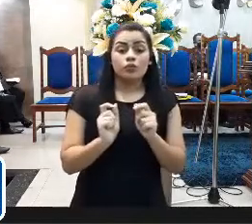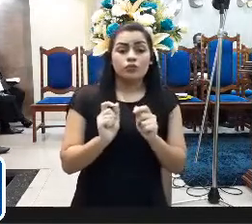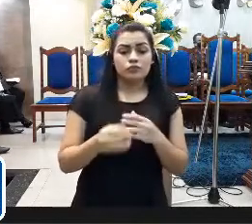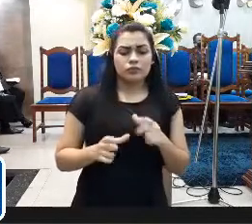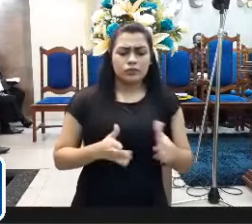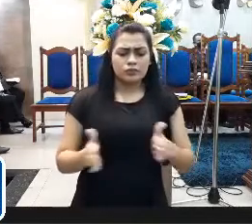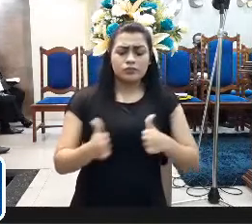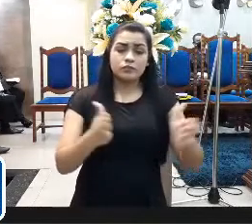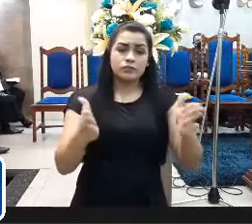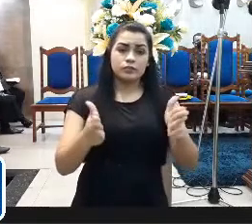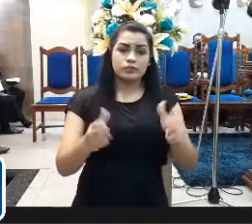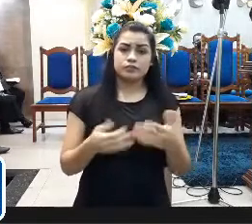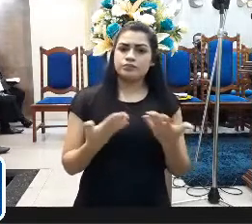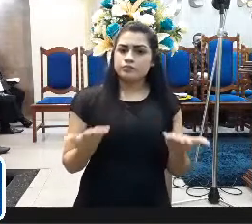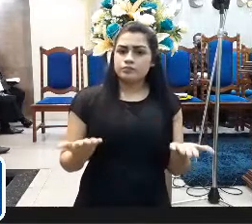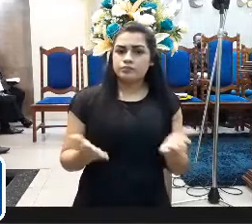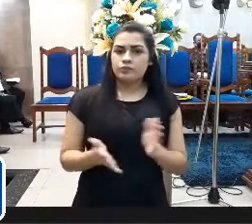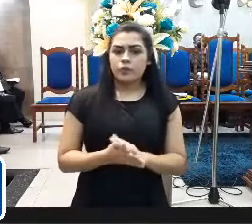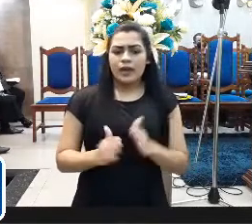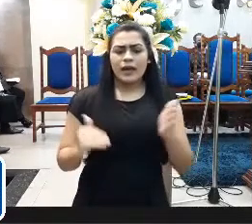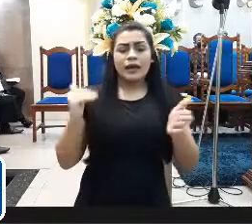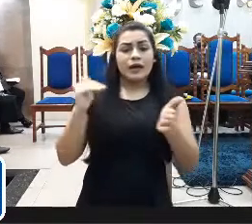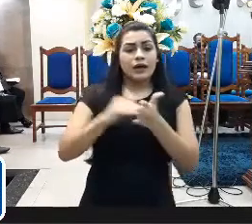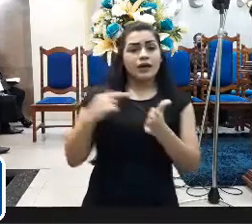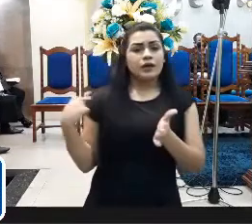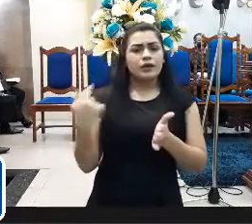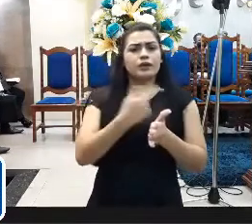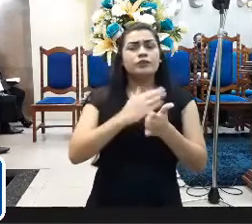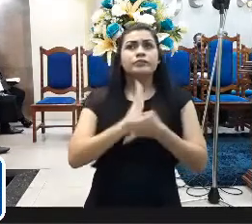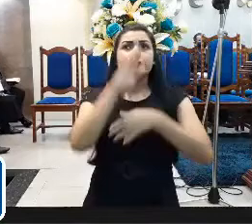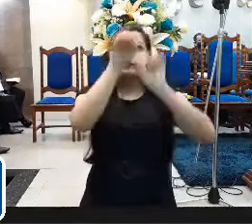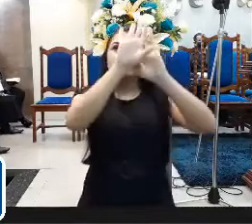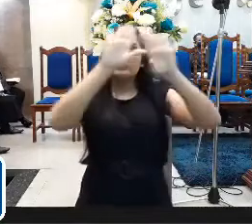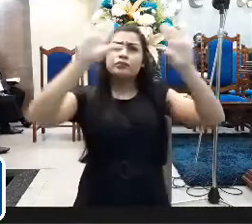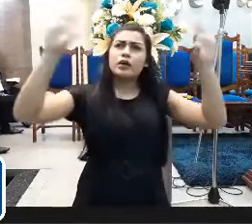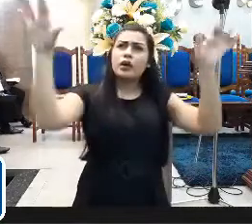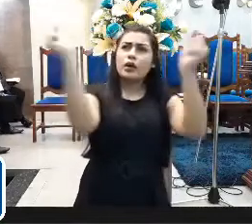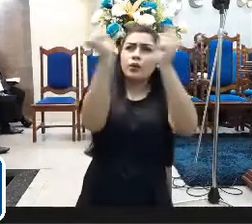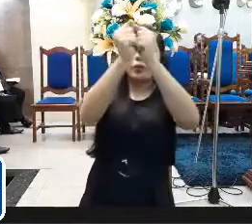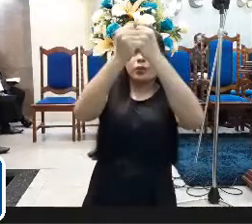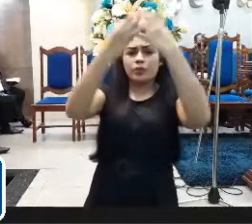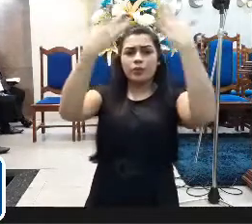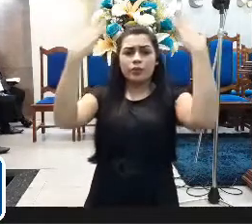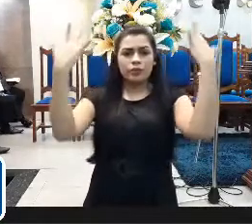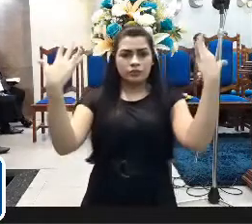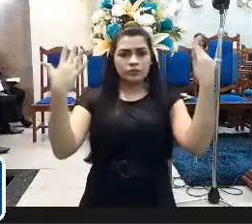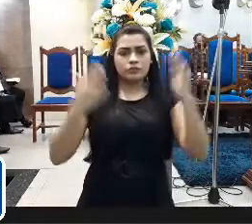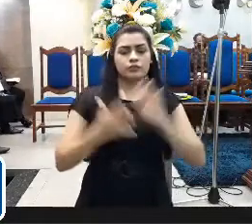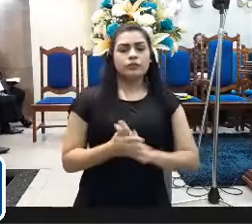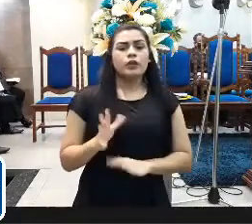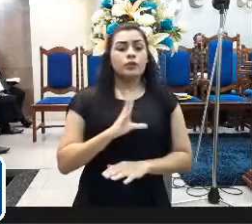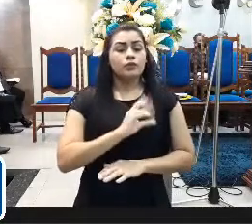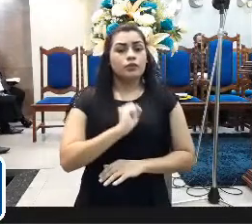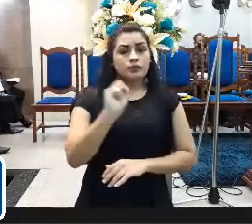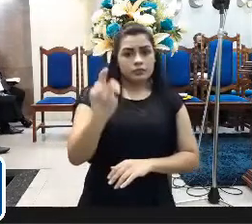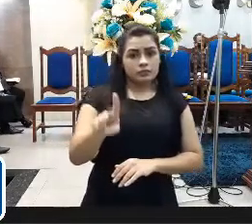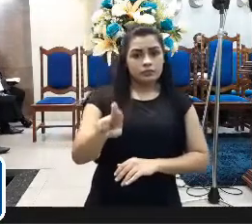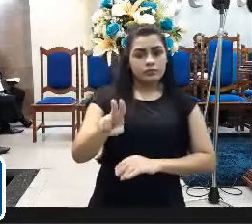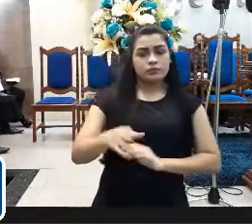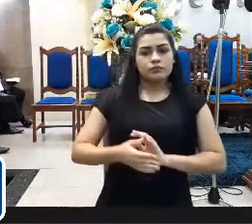atravessar até chegar ao céu, até chegar à glorificação. Meus amados irmãos, querer